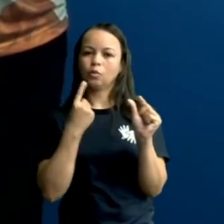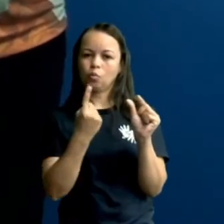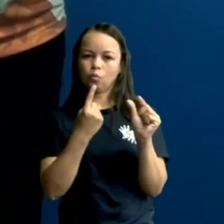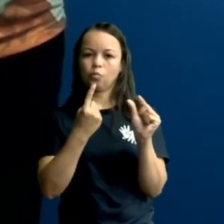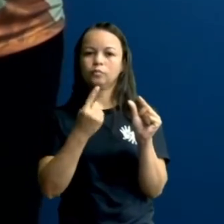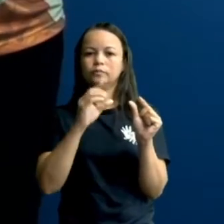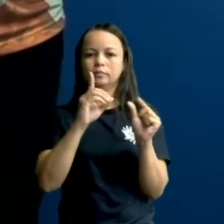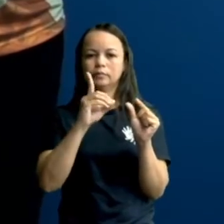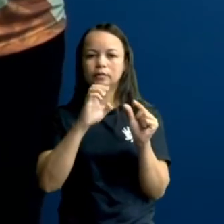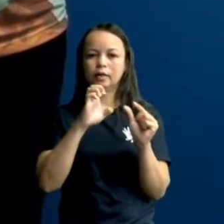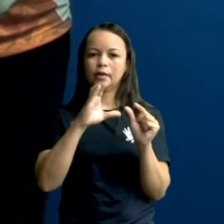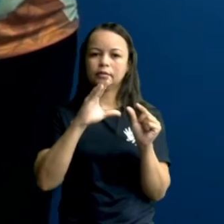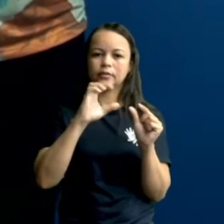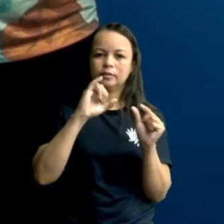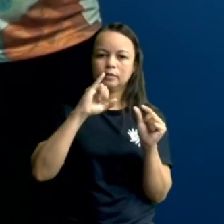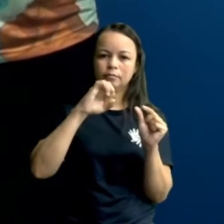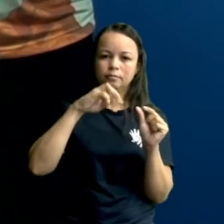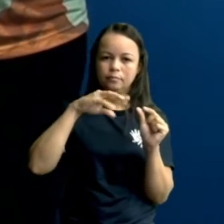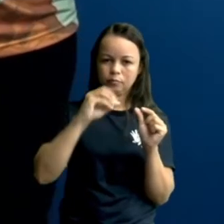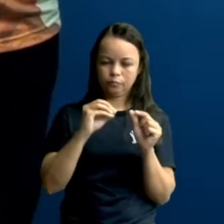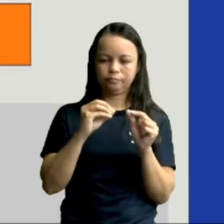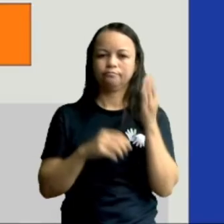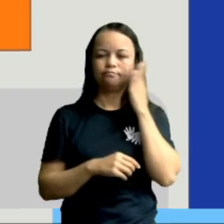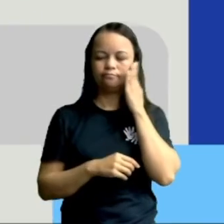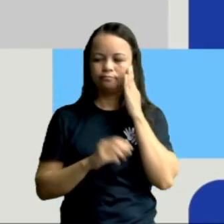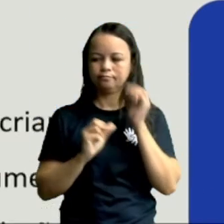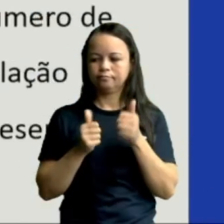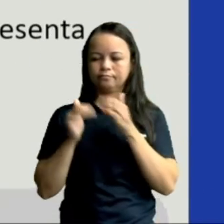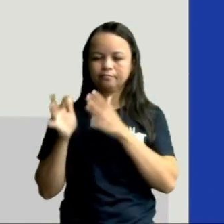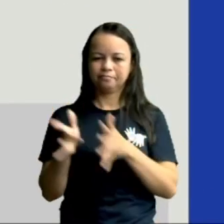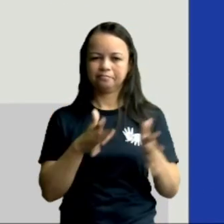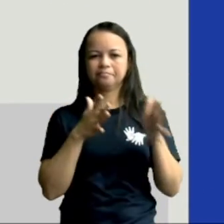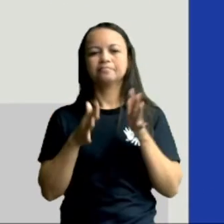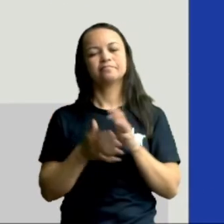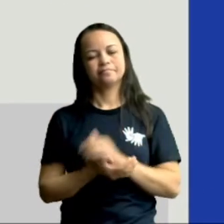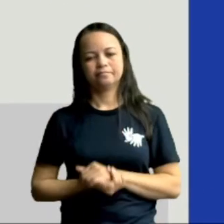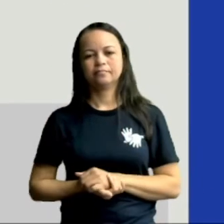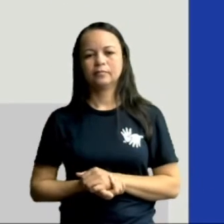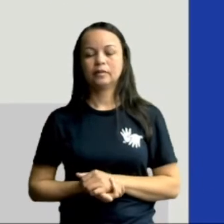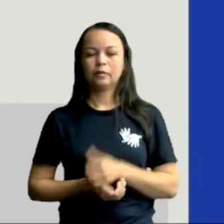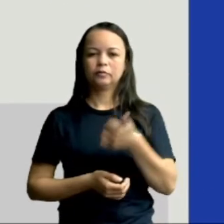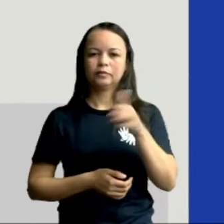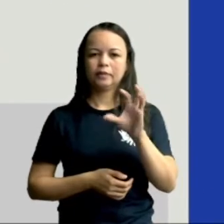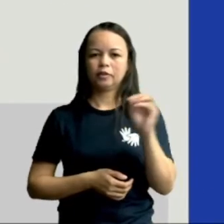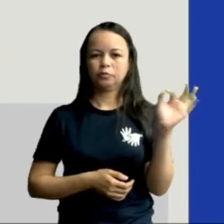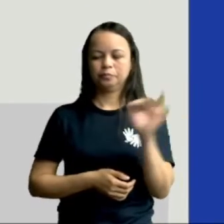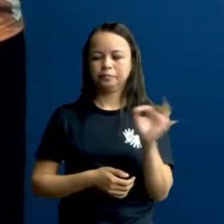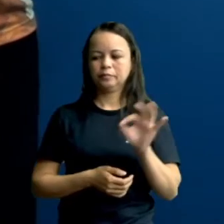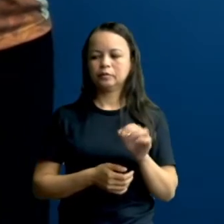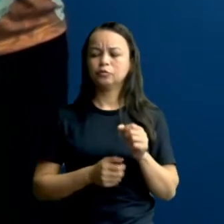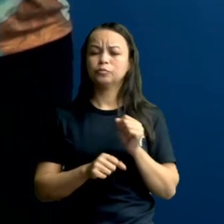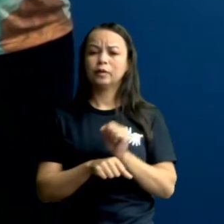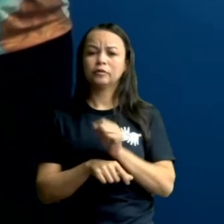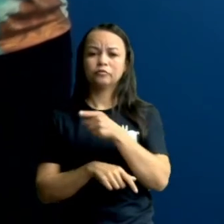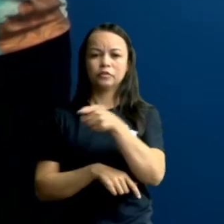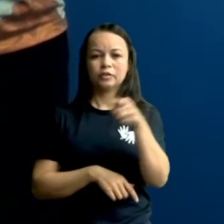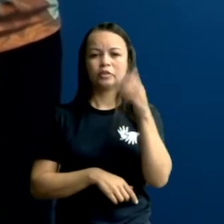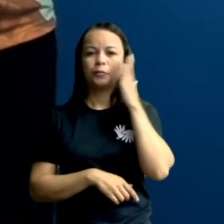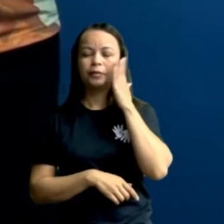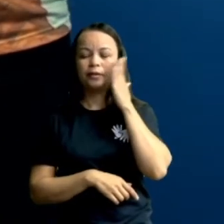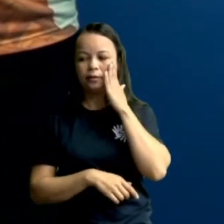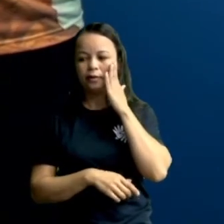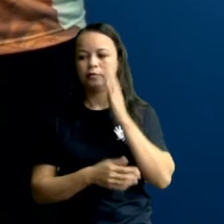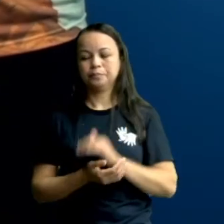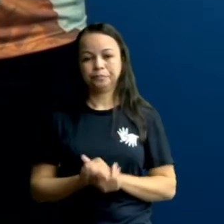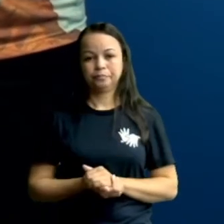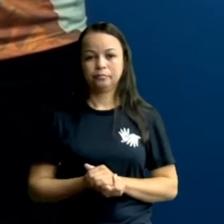1/10. Beleza? Deu para entender? Então, vamos seguir. Então, aí é meu 10%. Eu espero que você tenha entendido.